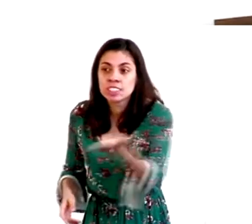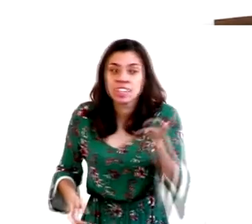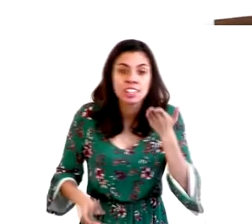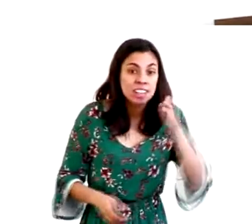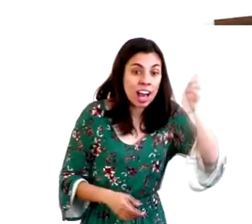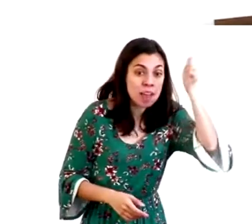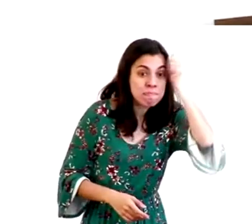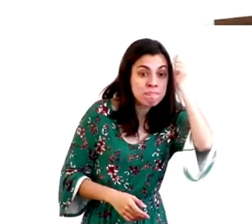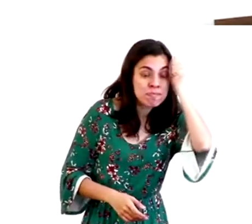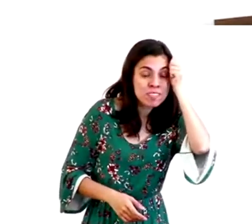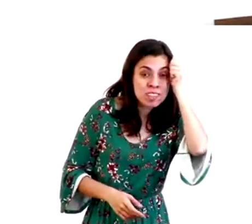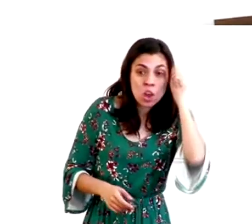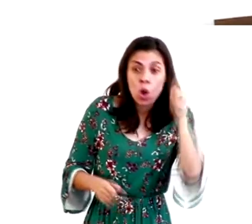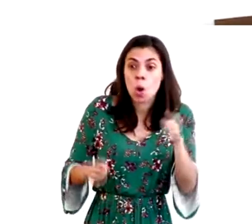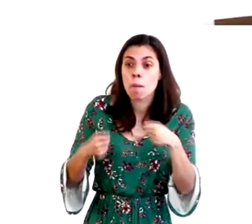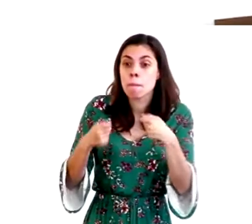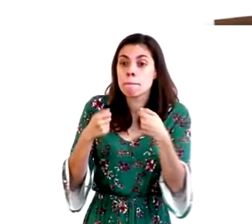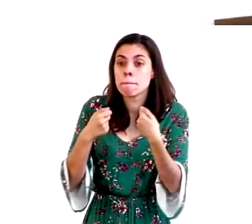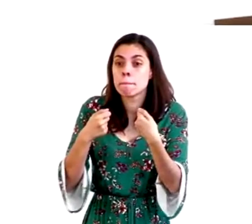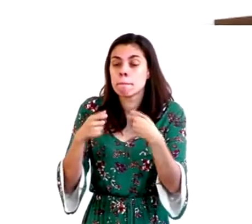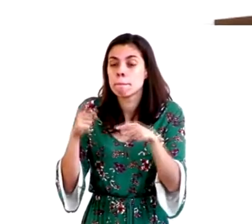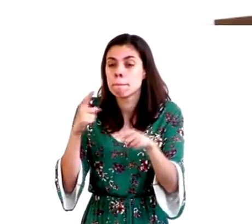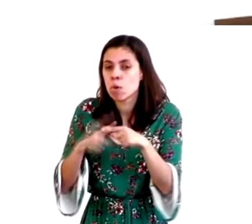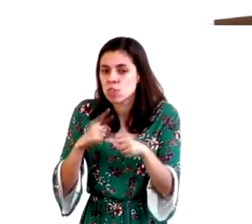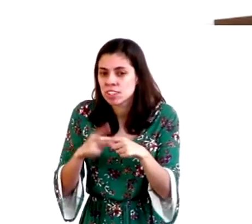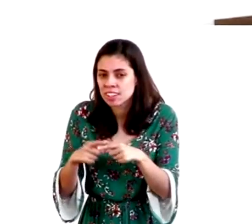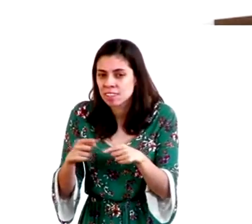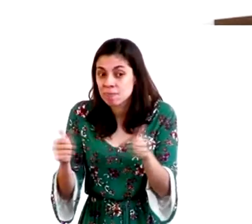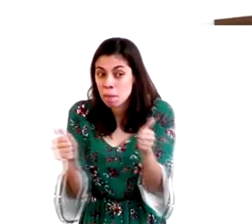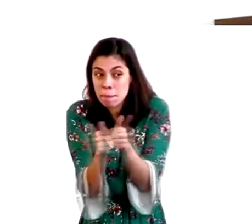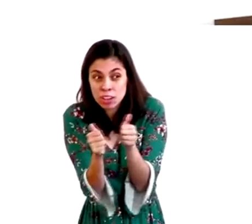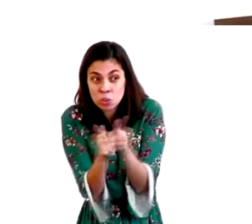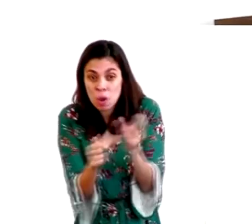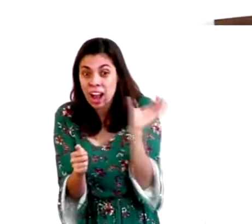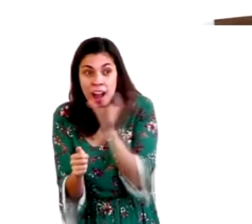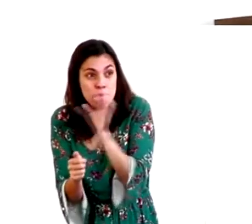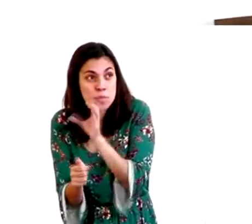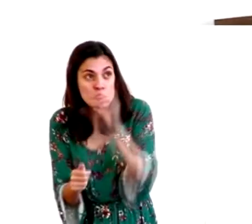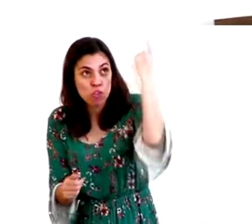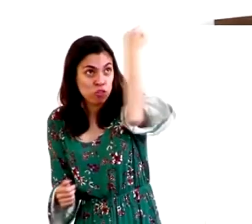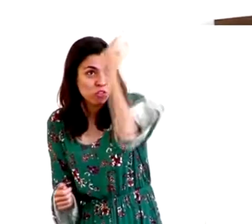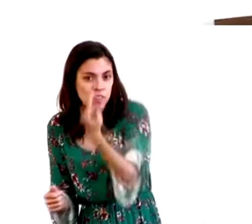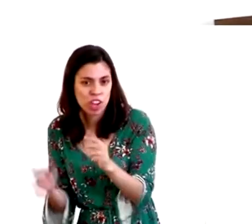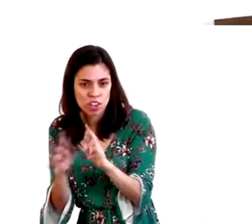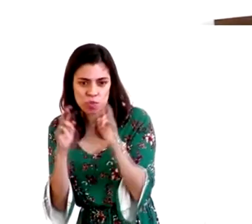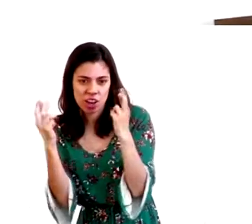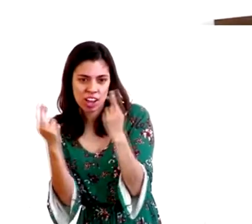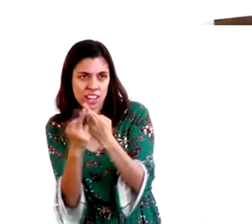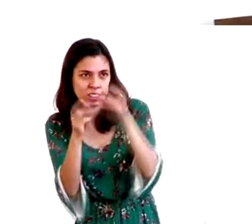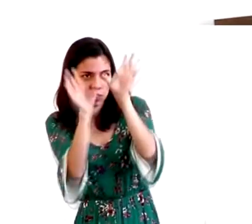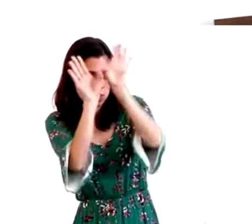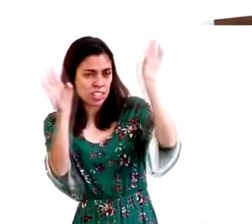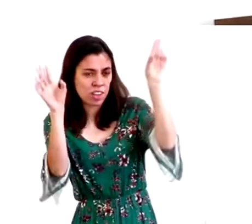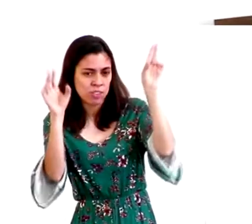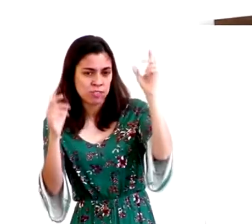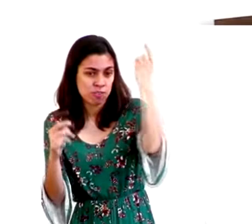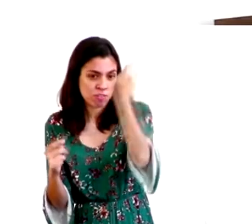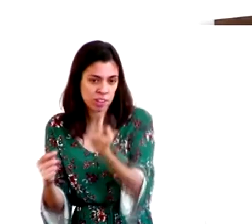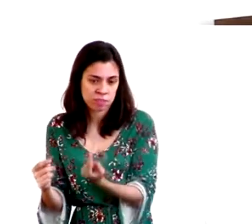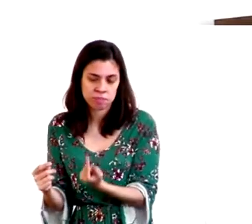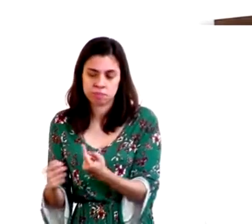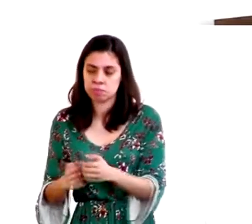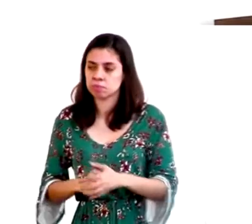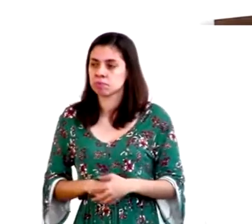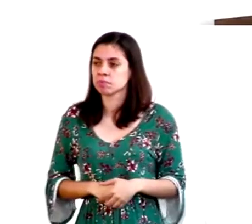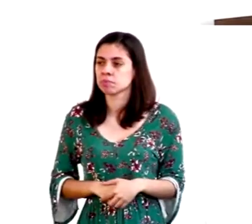arrependam-se, porque está próximo o reino dos céus. Depois de apresentar então a mensagem do